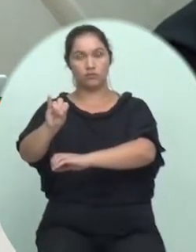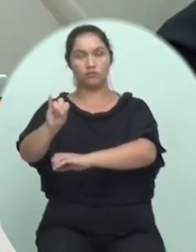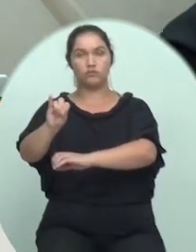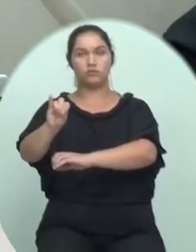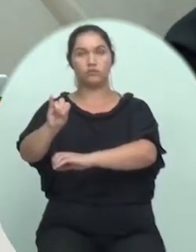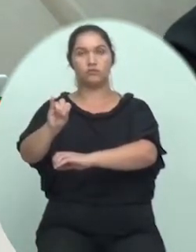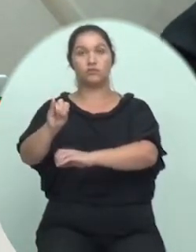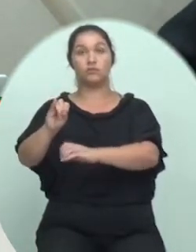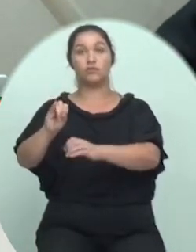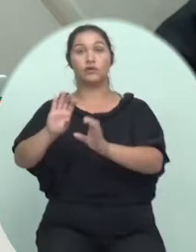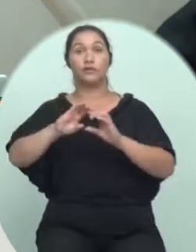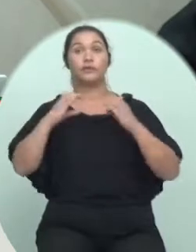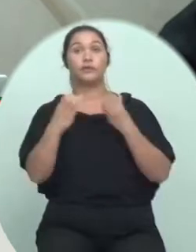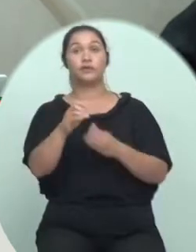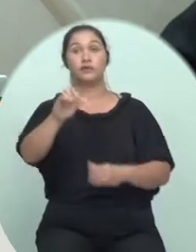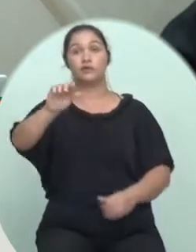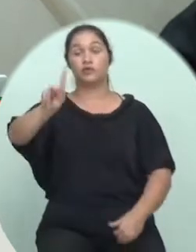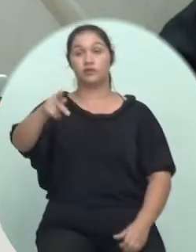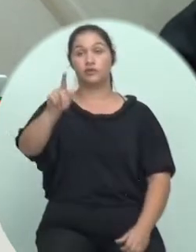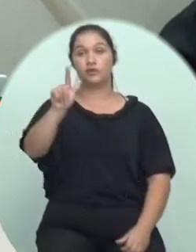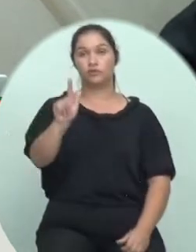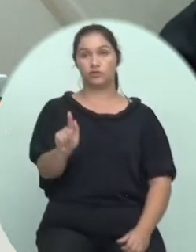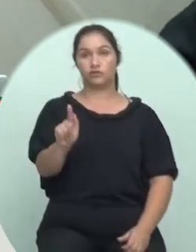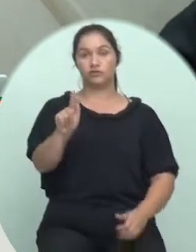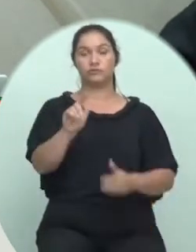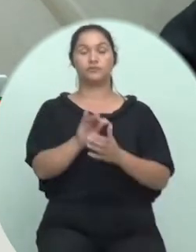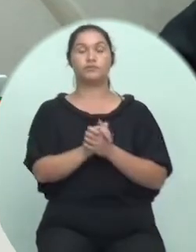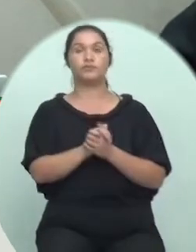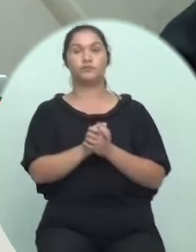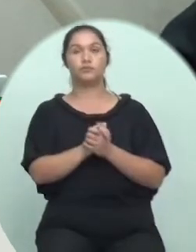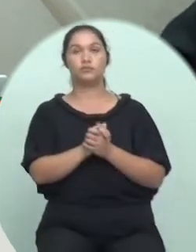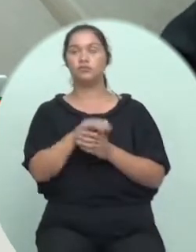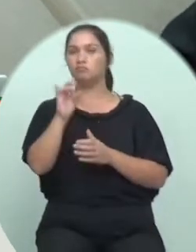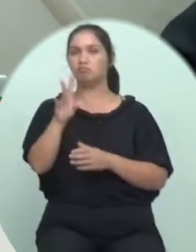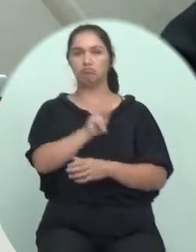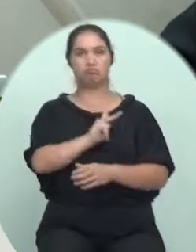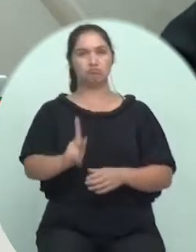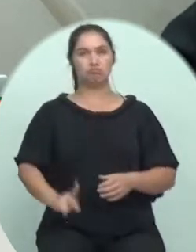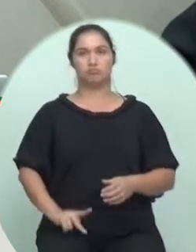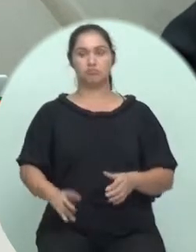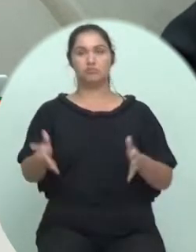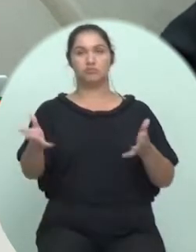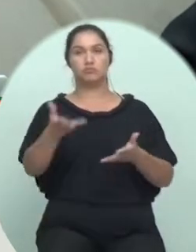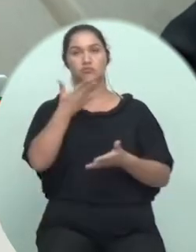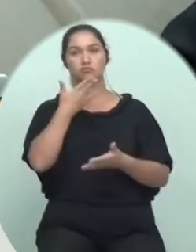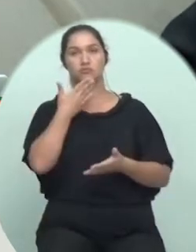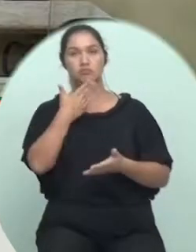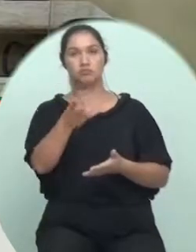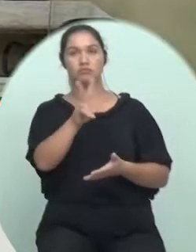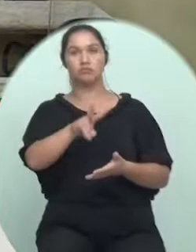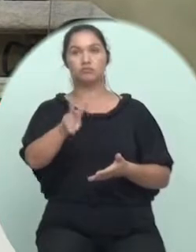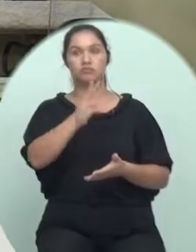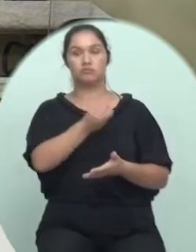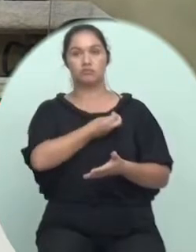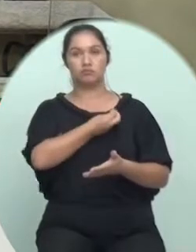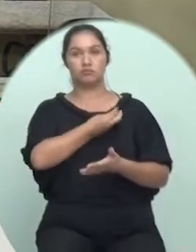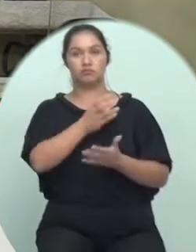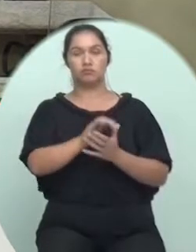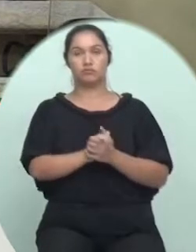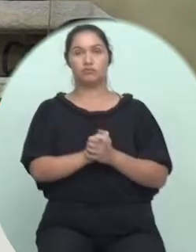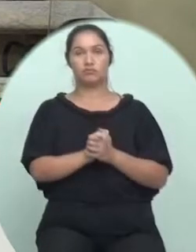HG, próximo ao campo de futebol da empresa Guará. Seria isso, presidente. Solicito aos senhores vereadores que façam a confirmação do